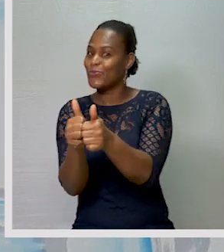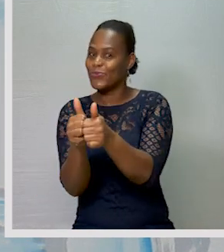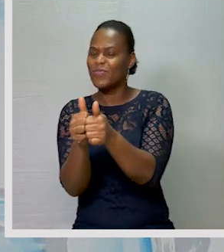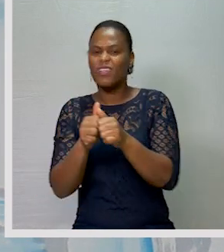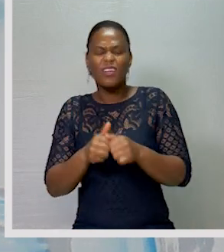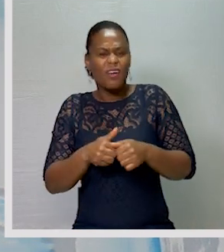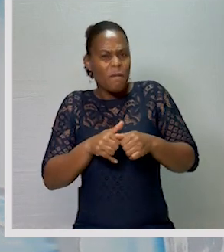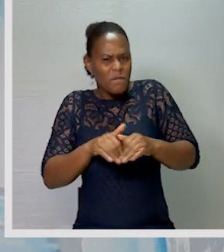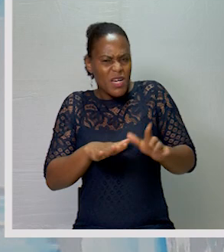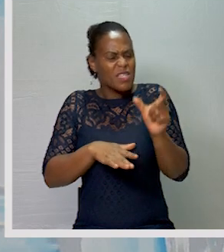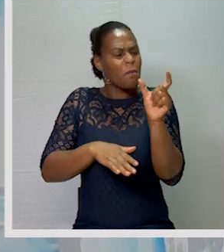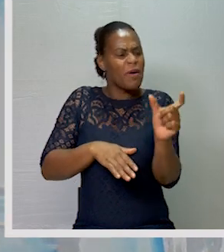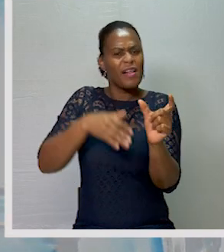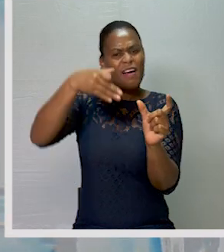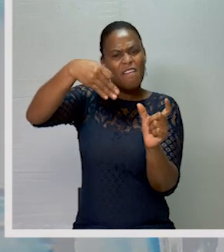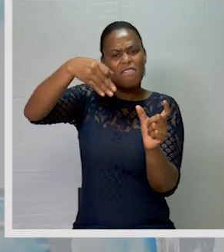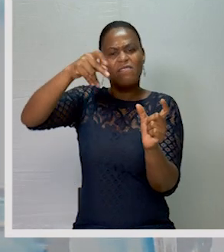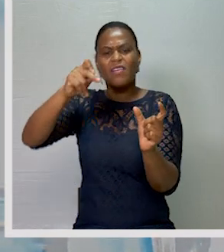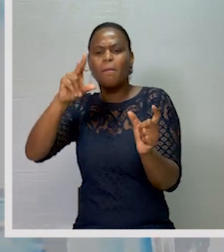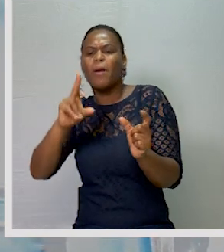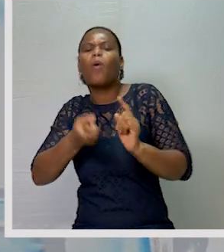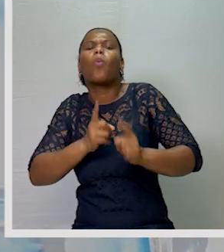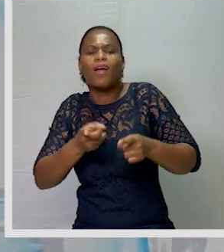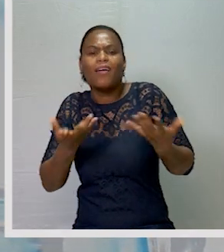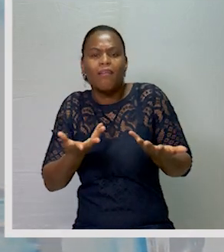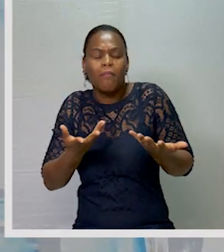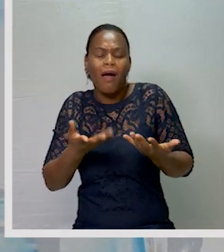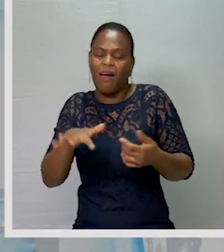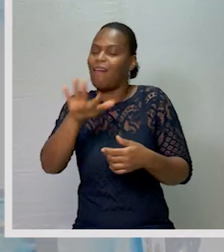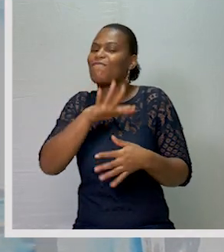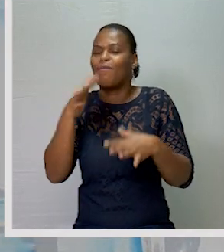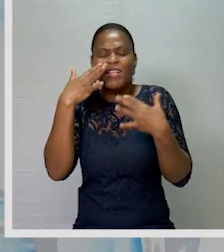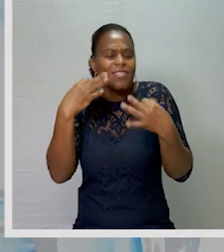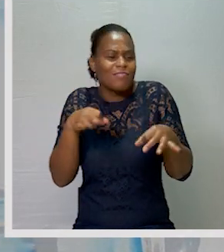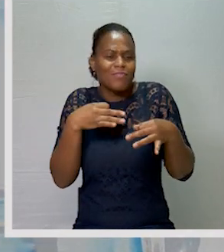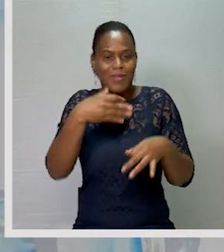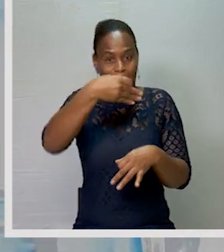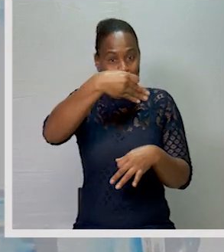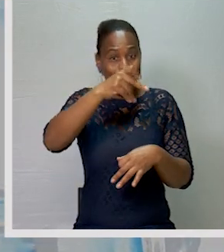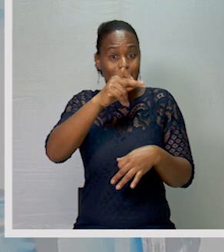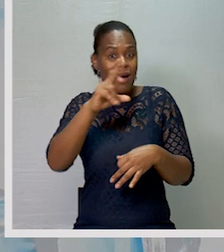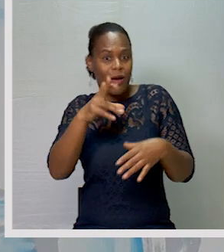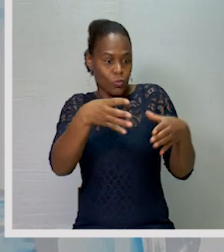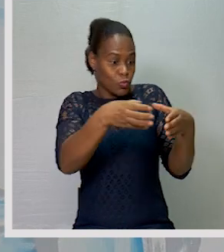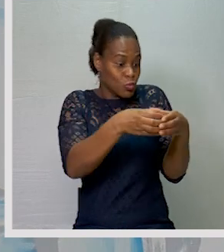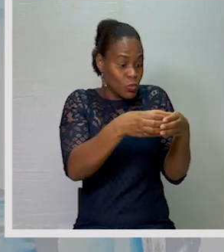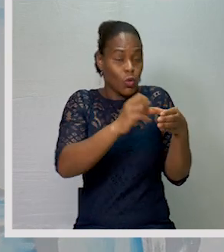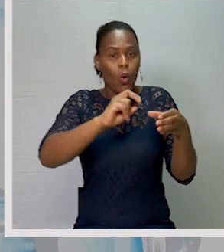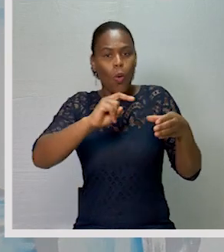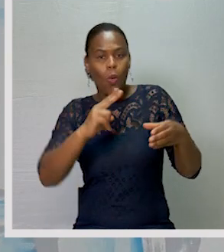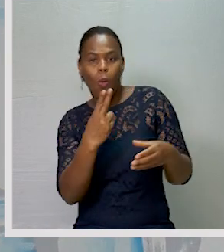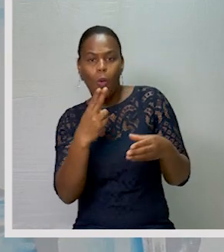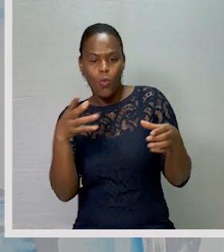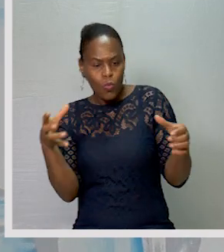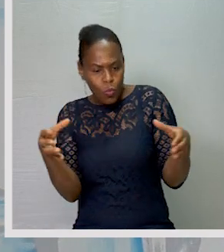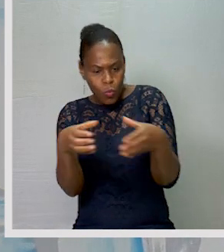Mas, professor, o que é par? De uma forma muito simples, par é um conjunto ou agrupamento de duas coisas ou